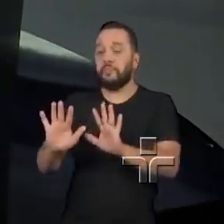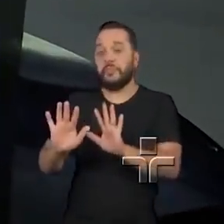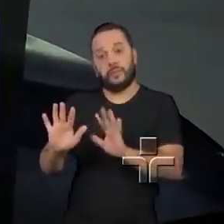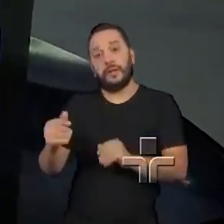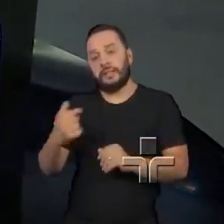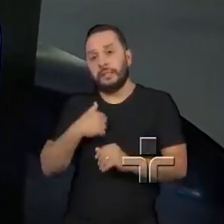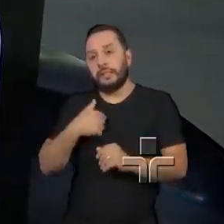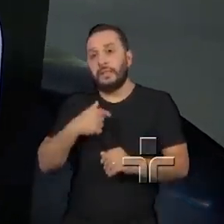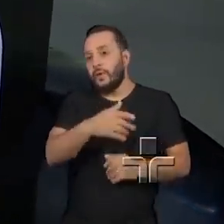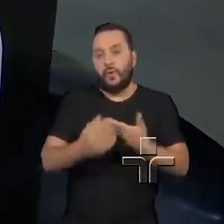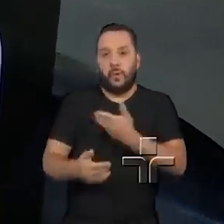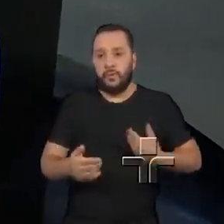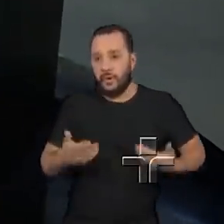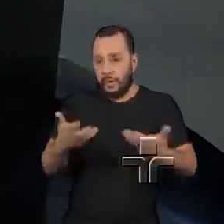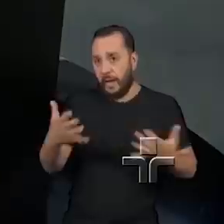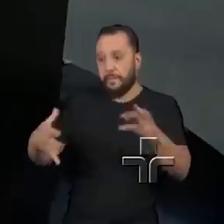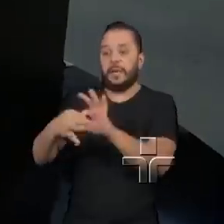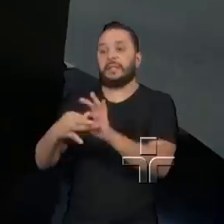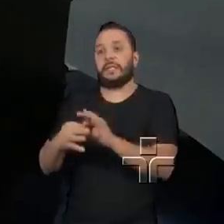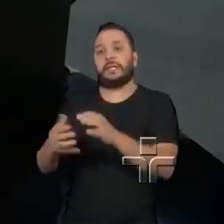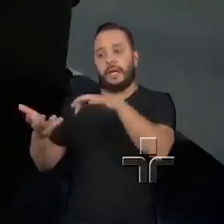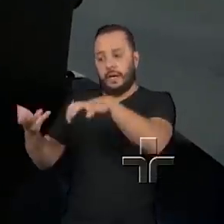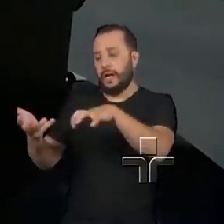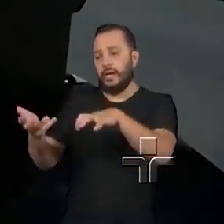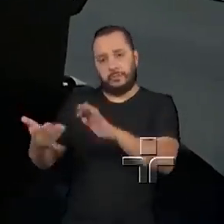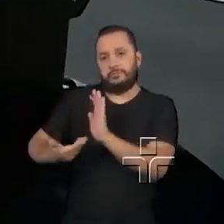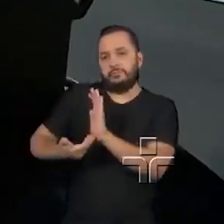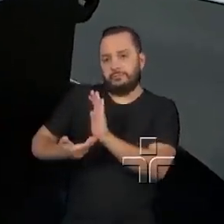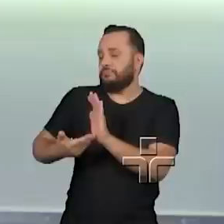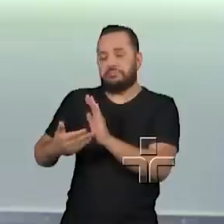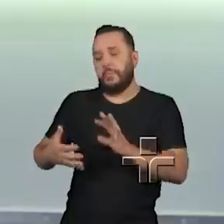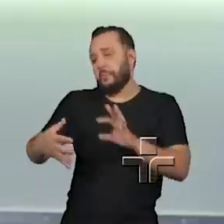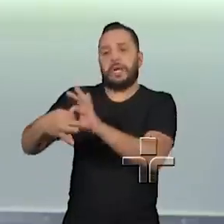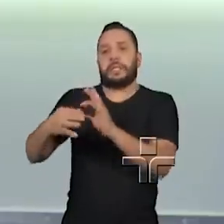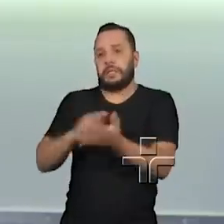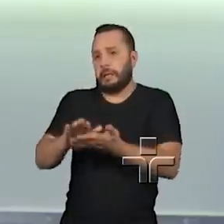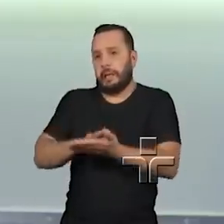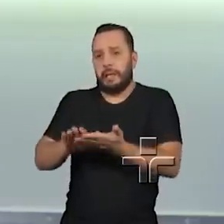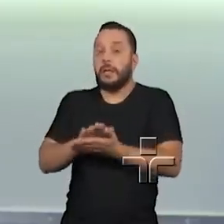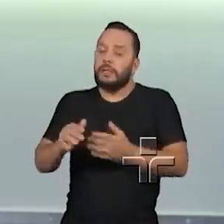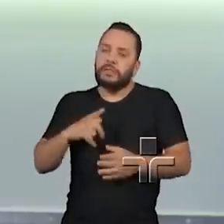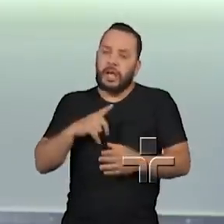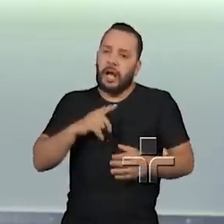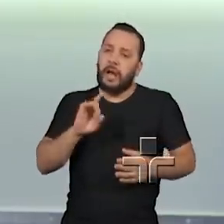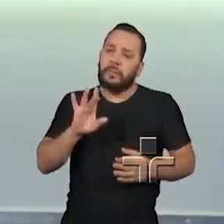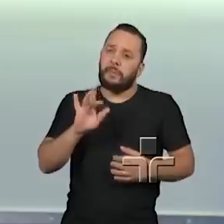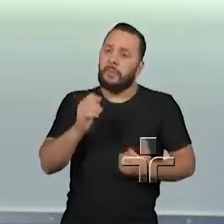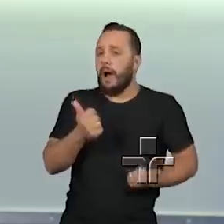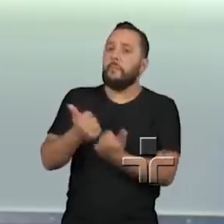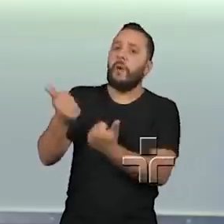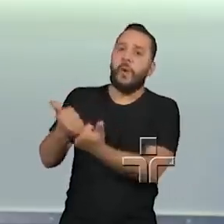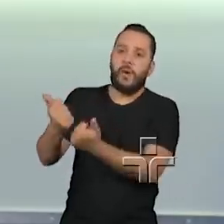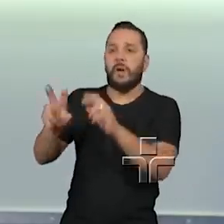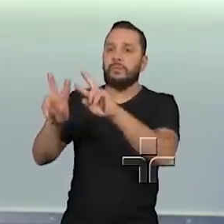de sinalização de que o governo pretenda trabalhar junto, lado a lado com a Câmara dos Deputados, né? Apoiando em determinadas pautas que podem ou não ser